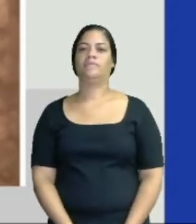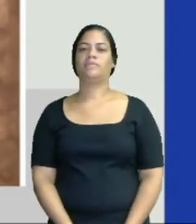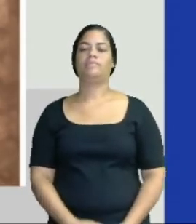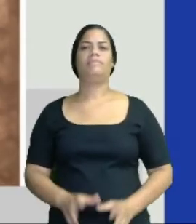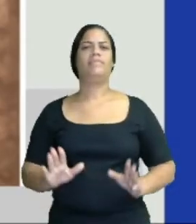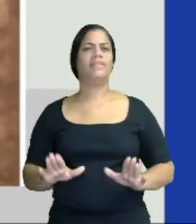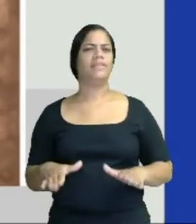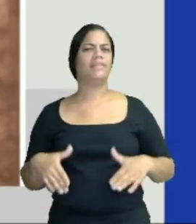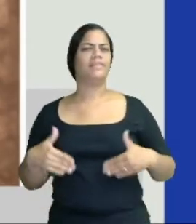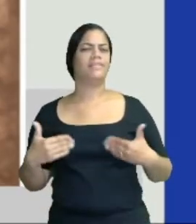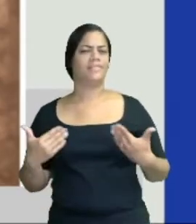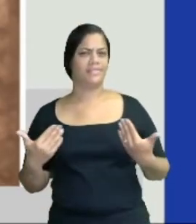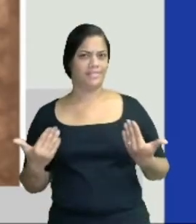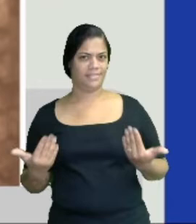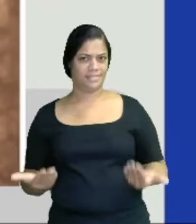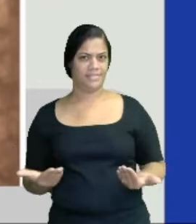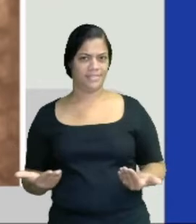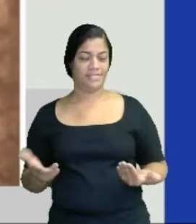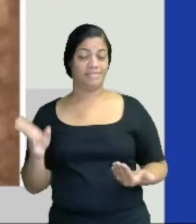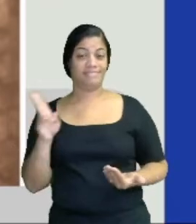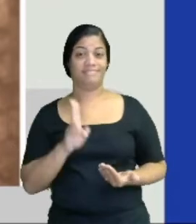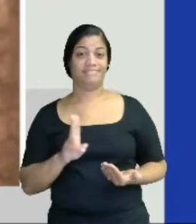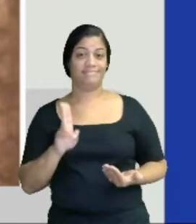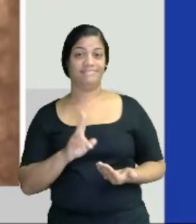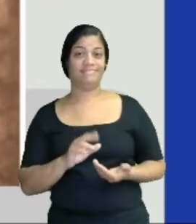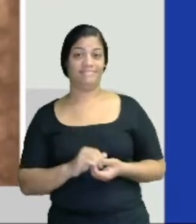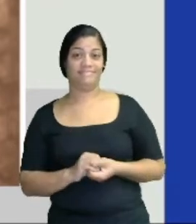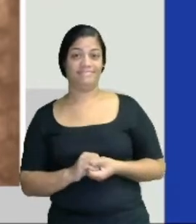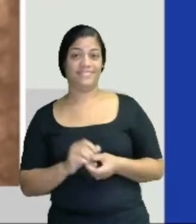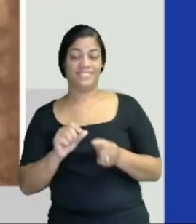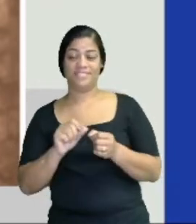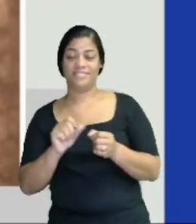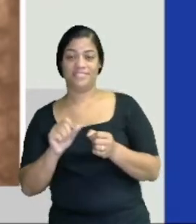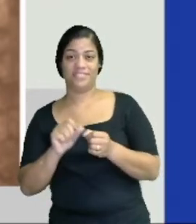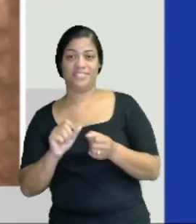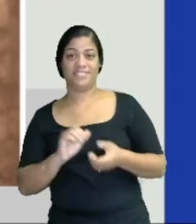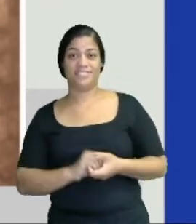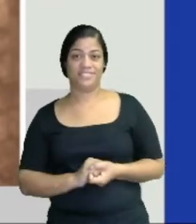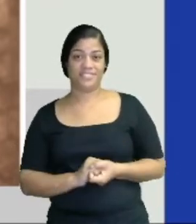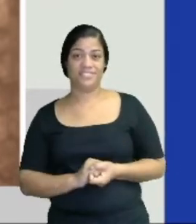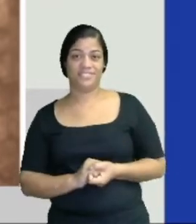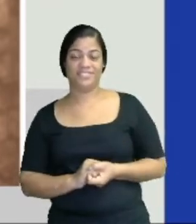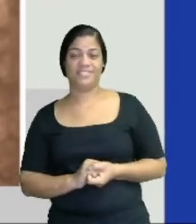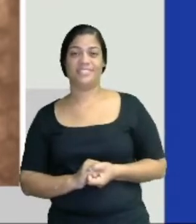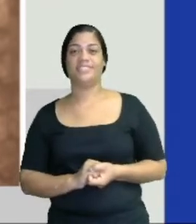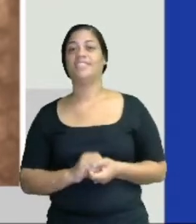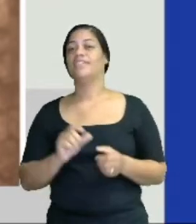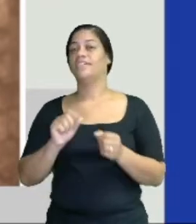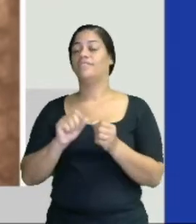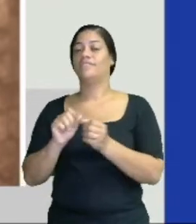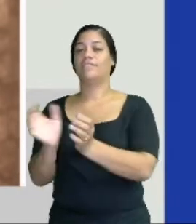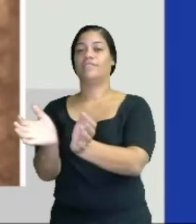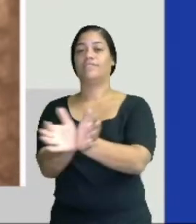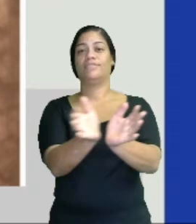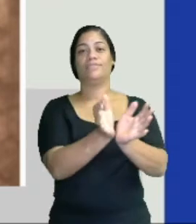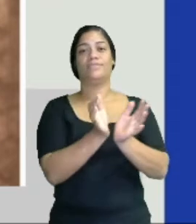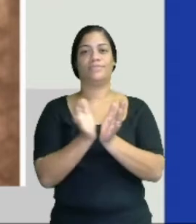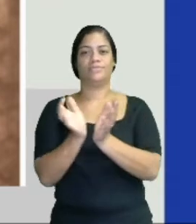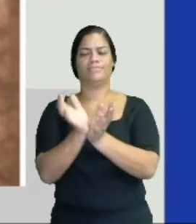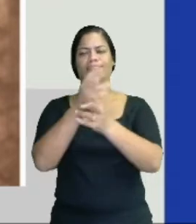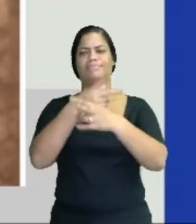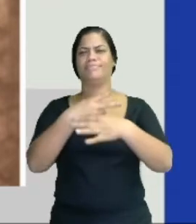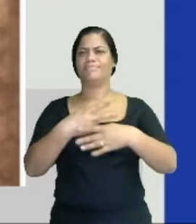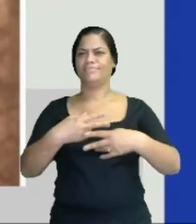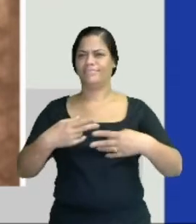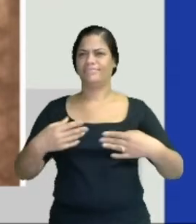E quem faz parte dessa bacia hidrográfica? Né? A gente vai ter que a bacia hidrográfica é feita de um conjunto de